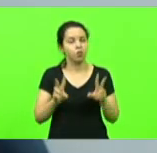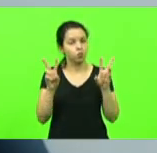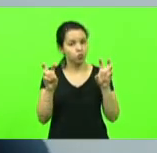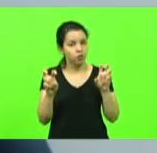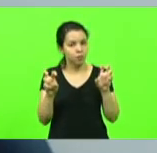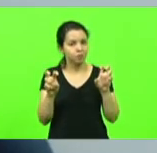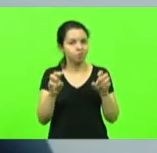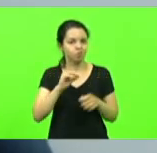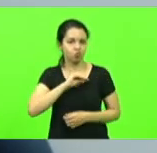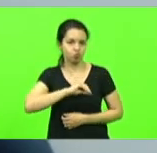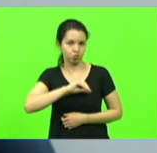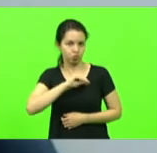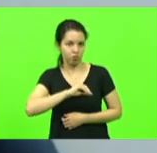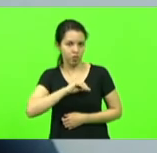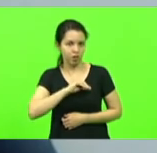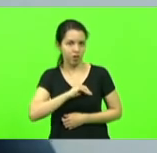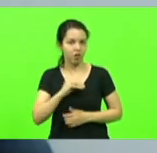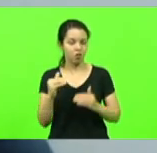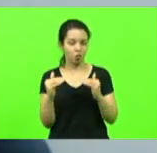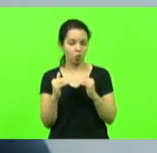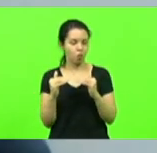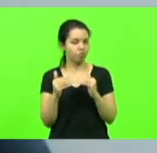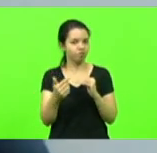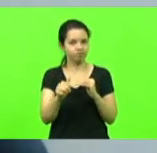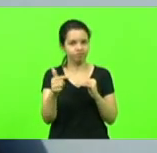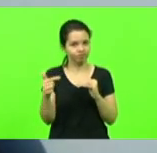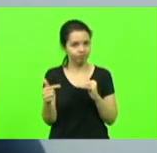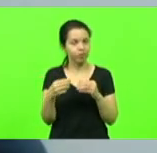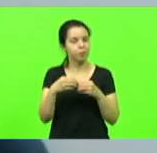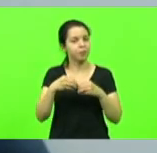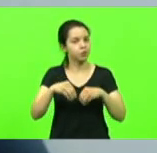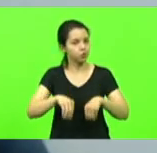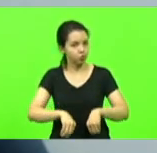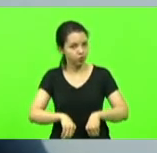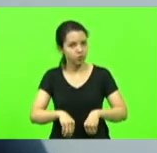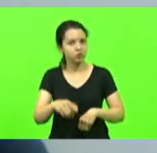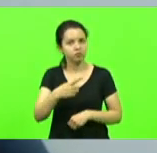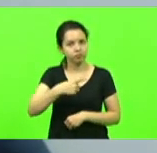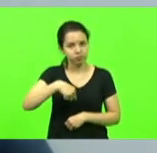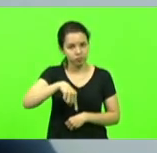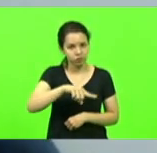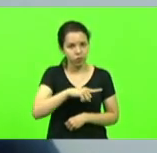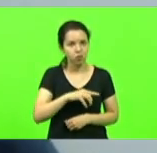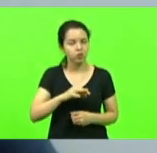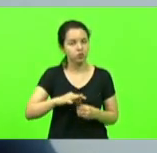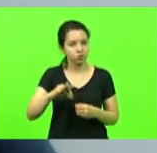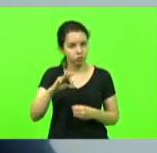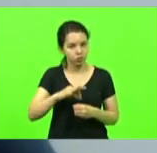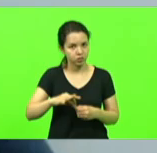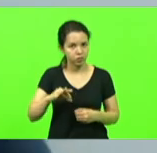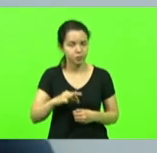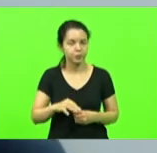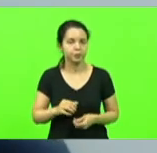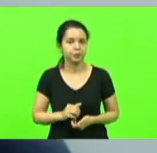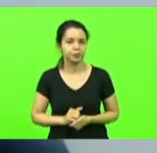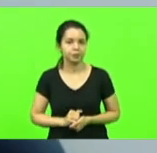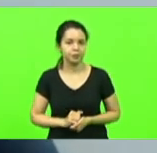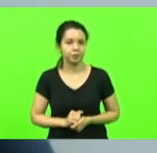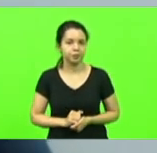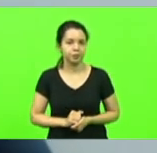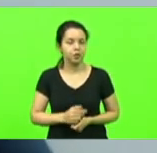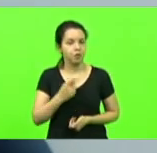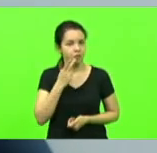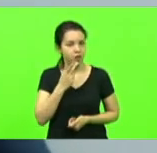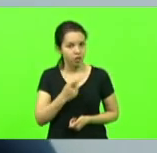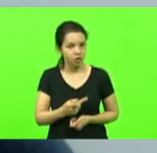são igualitários traz um prejuízo enorme para nós enquanto instituição. Como eu falei no